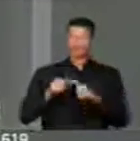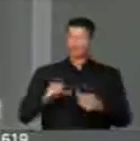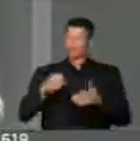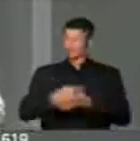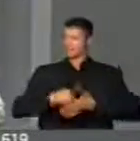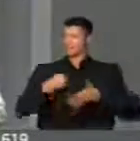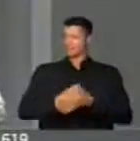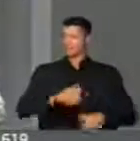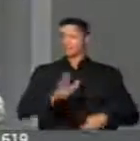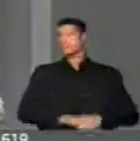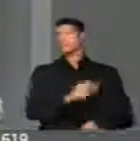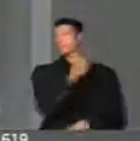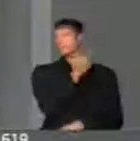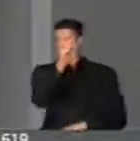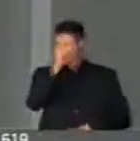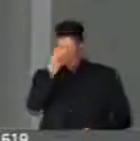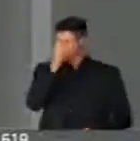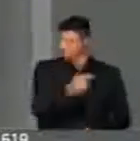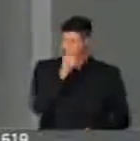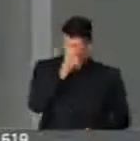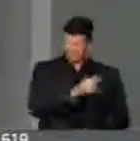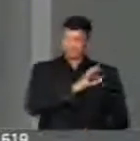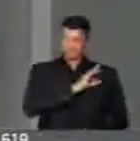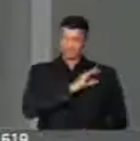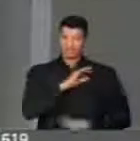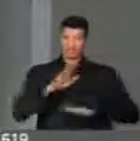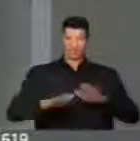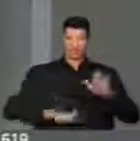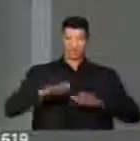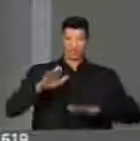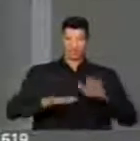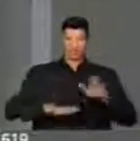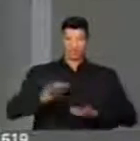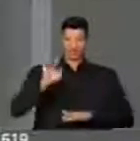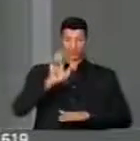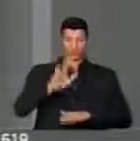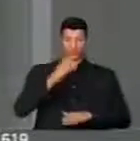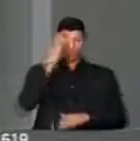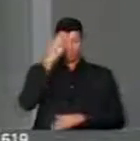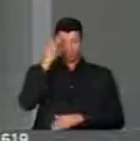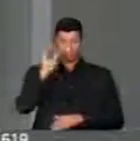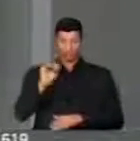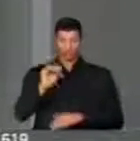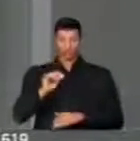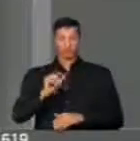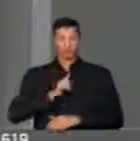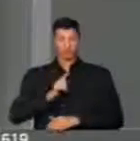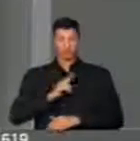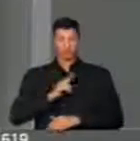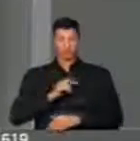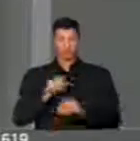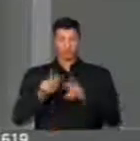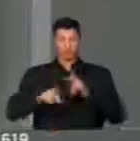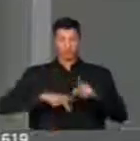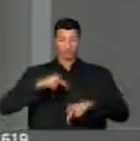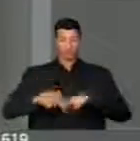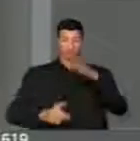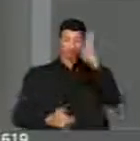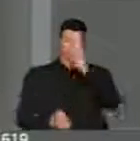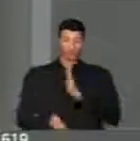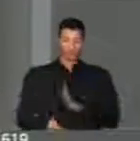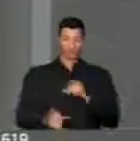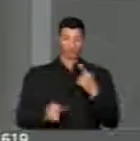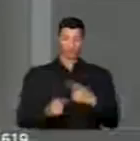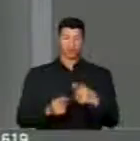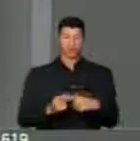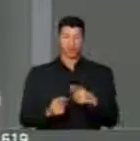enfrentando mais uma outra ditadura e que provavelmente ela sabe que contará com o povo brasileiro,